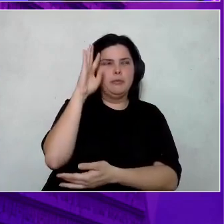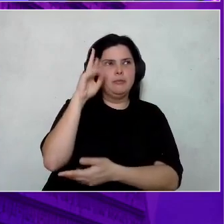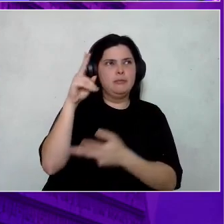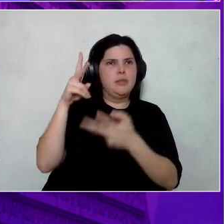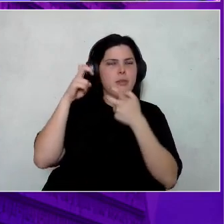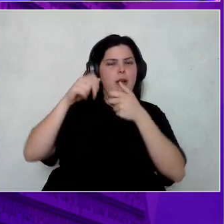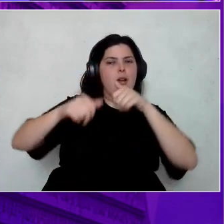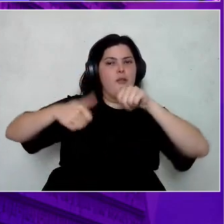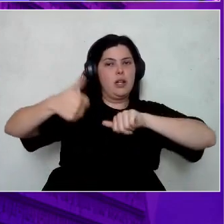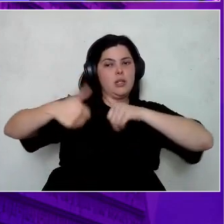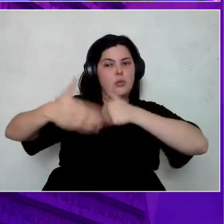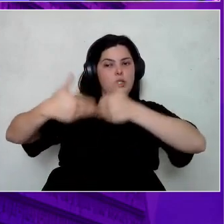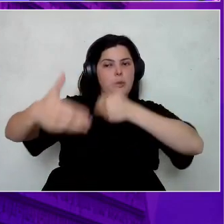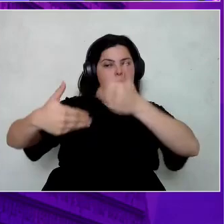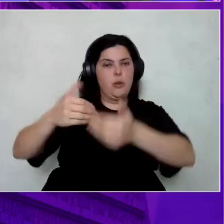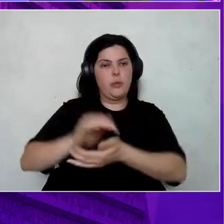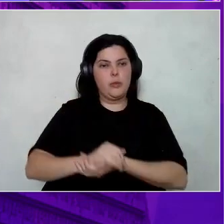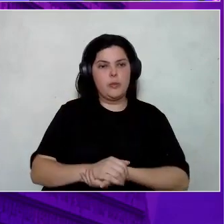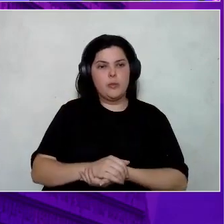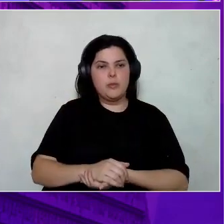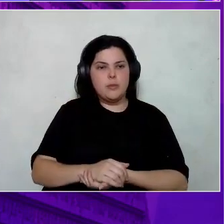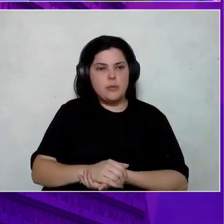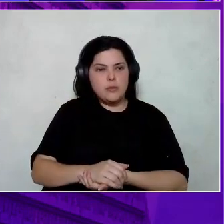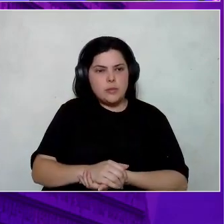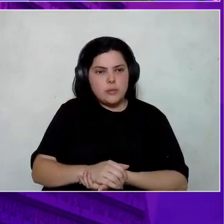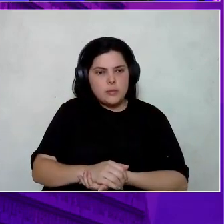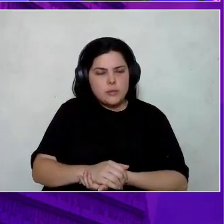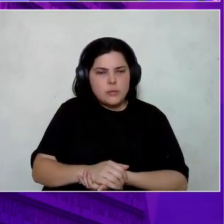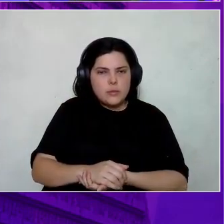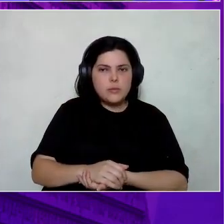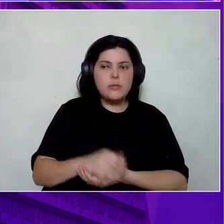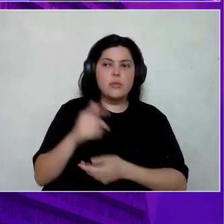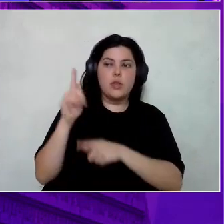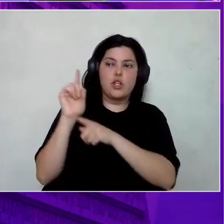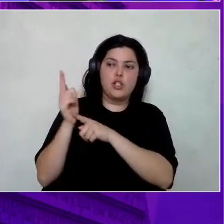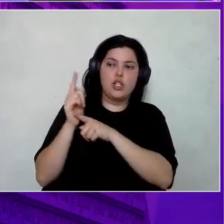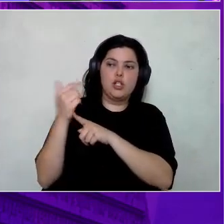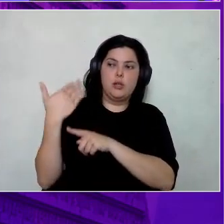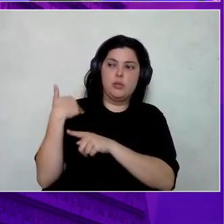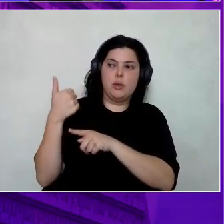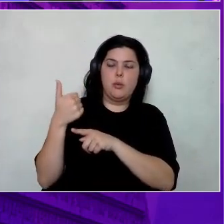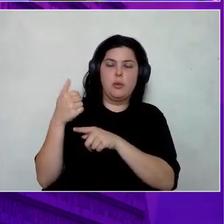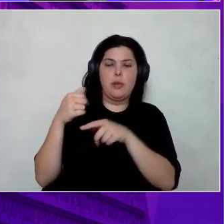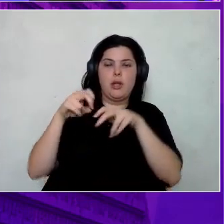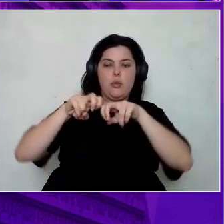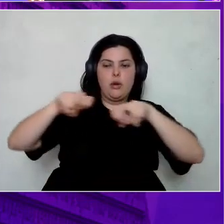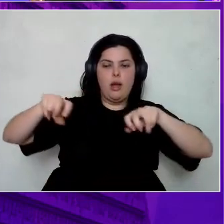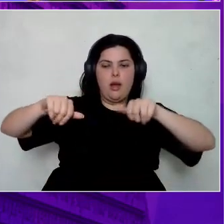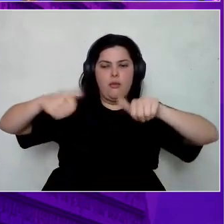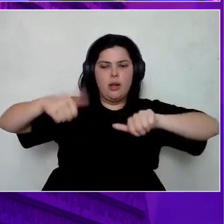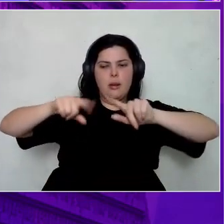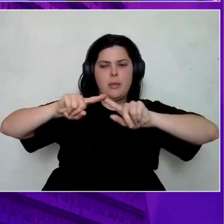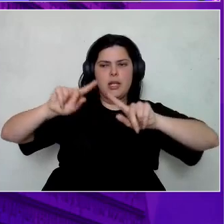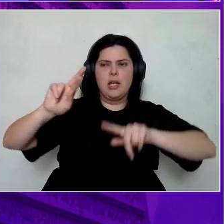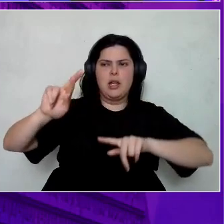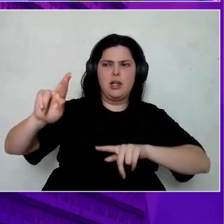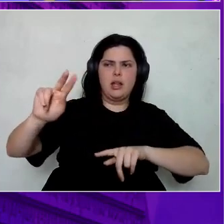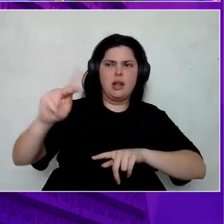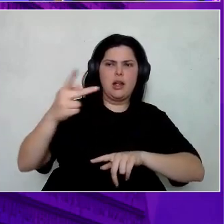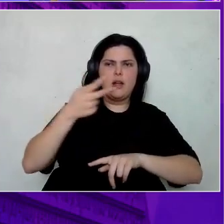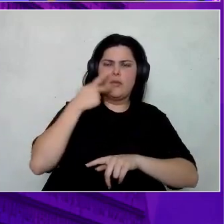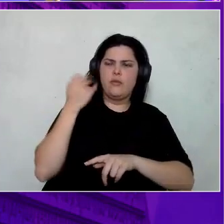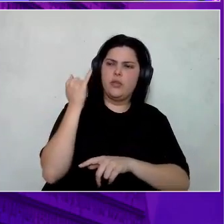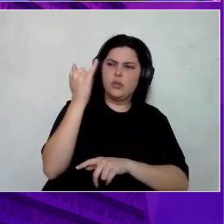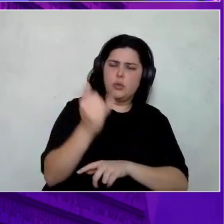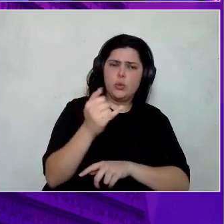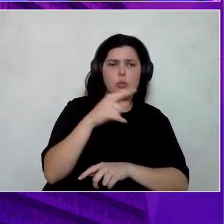desempenho, porque o meu gerente me colocou lá como um avaliador, mas o RH disse assim, não, isso você não pode